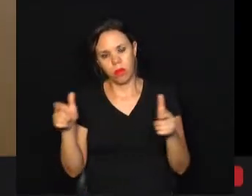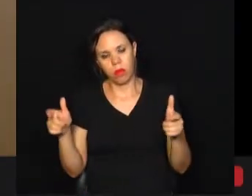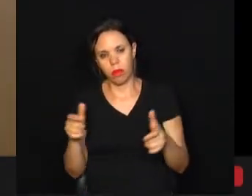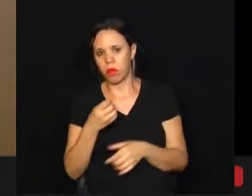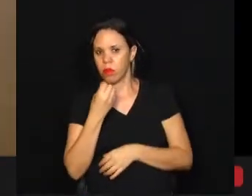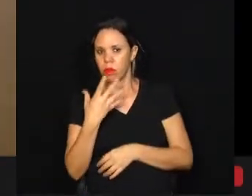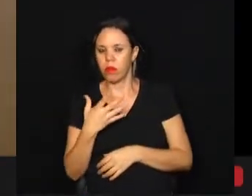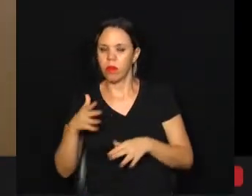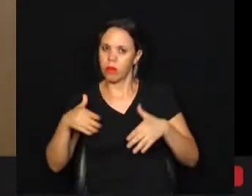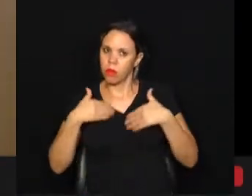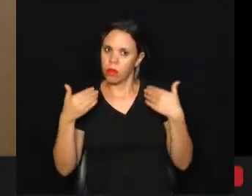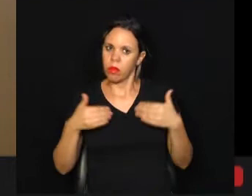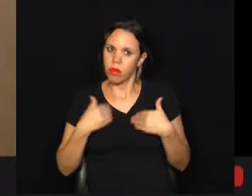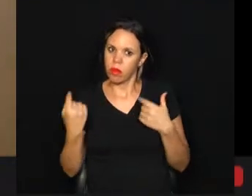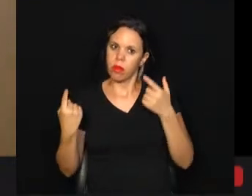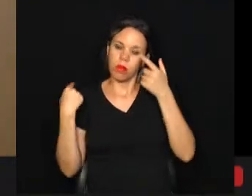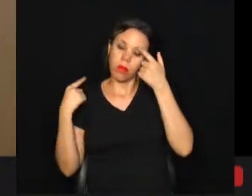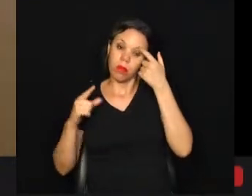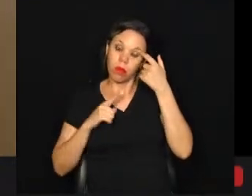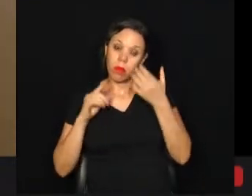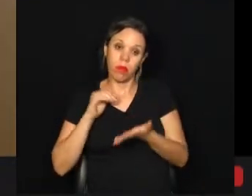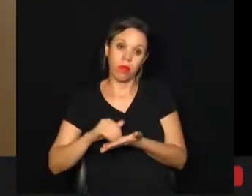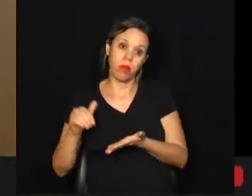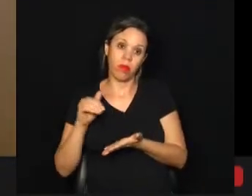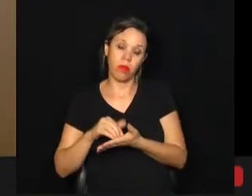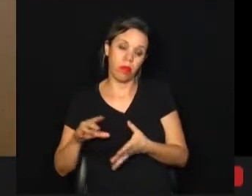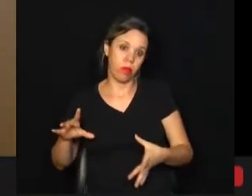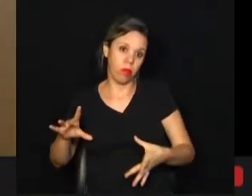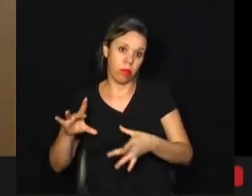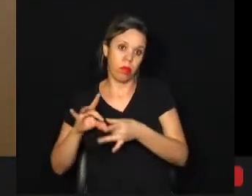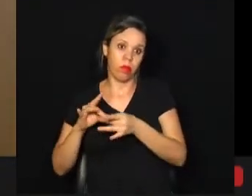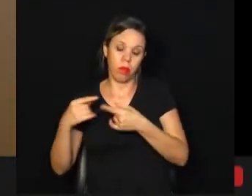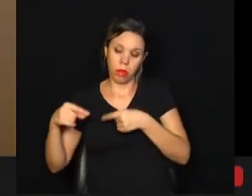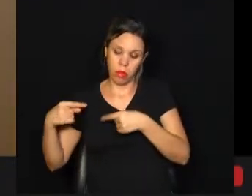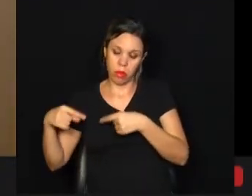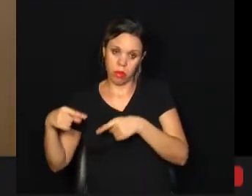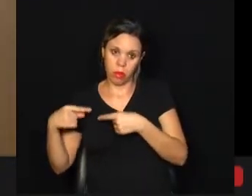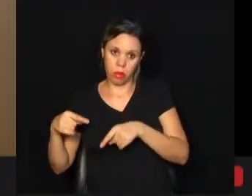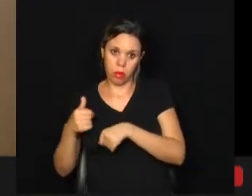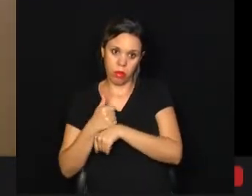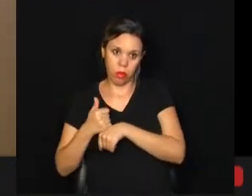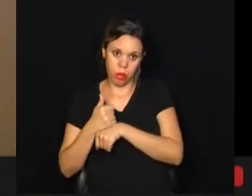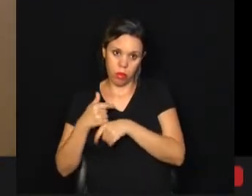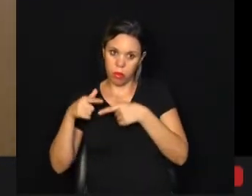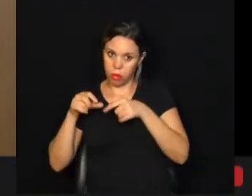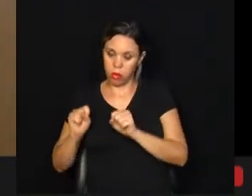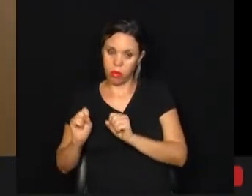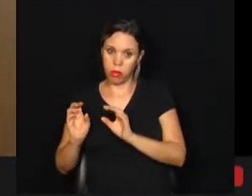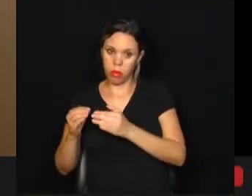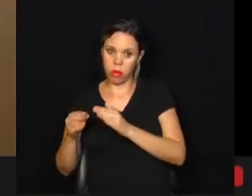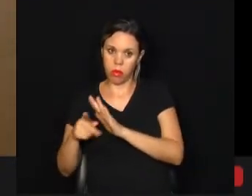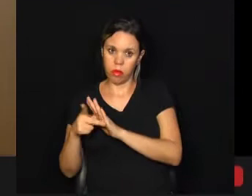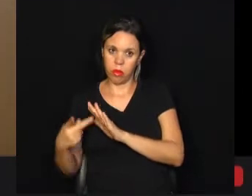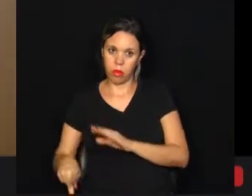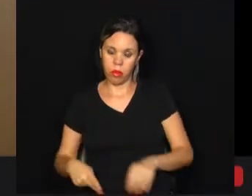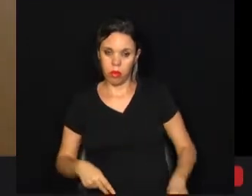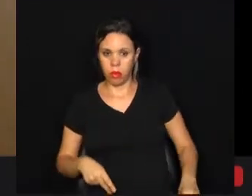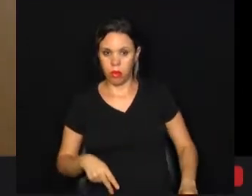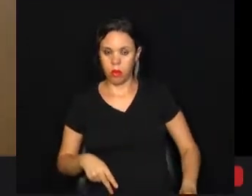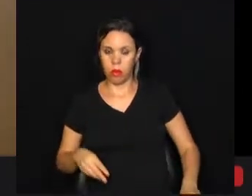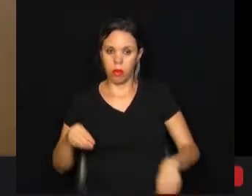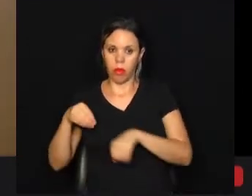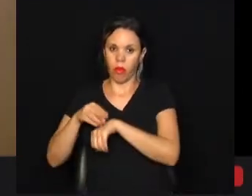bastante animadora. Nós tivemos um secretário ligado à área de música, portanto, que vem de uma linguagem específica, que trouxe